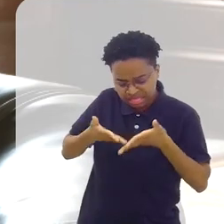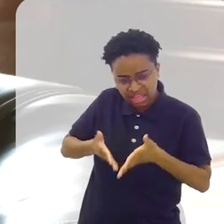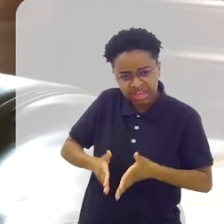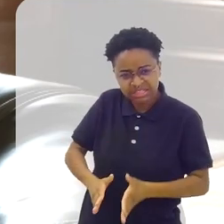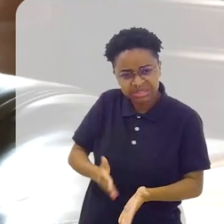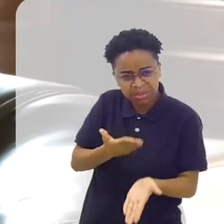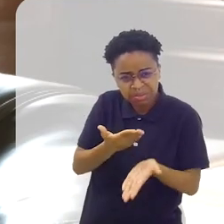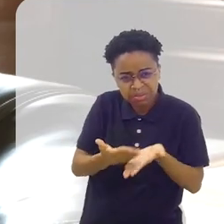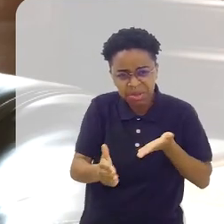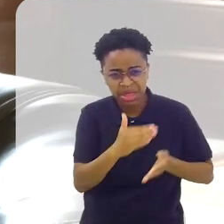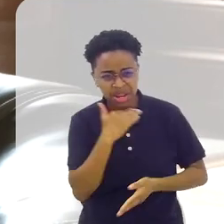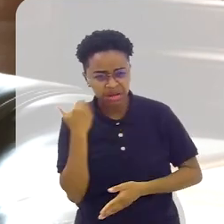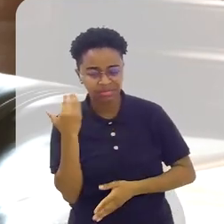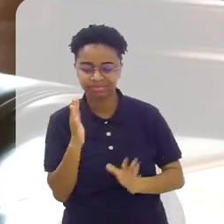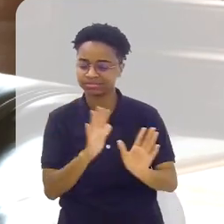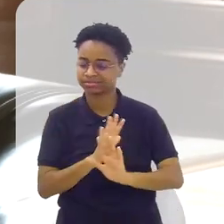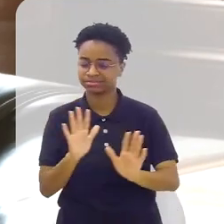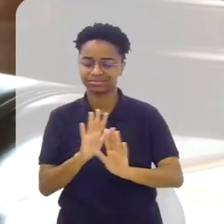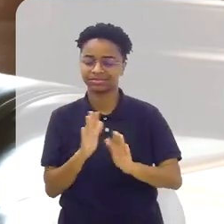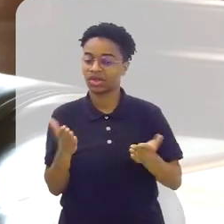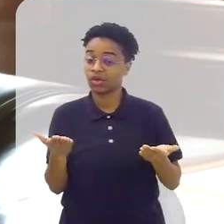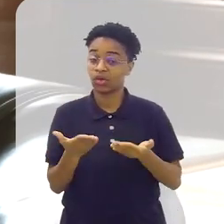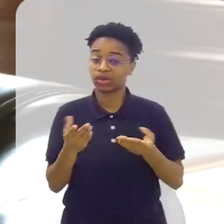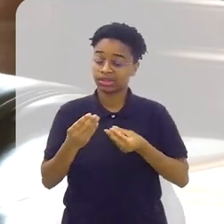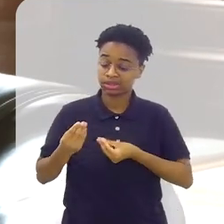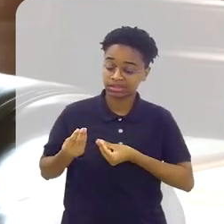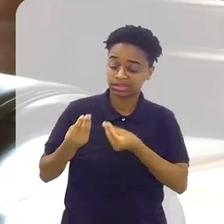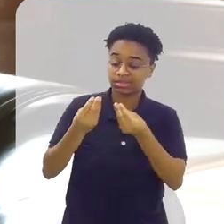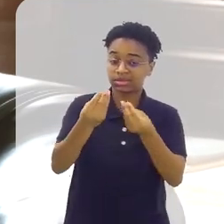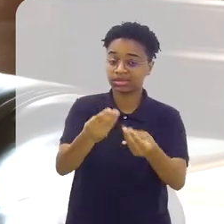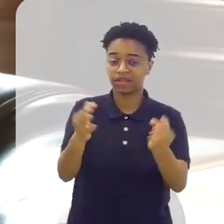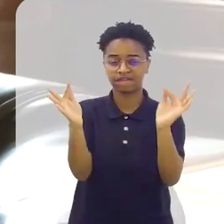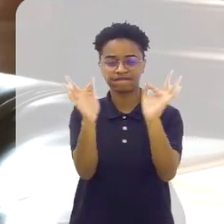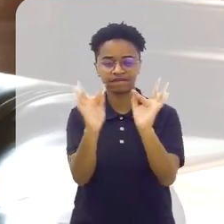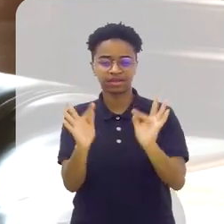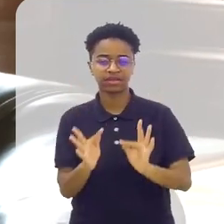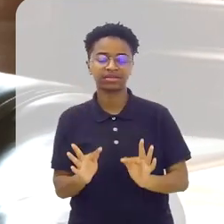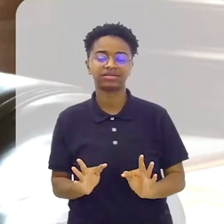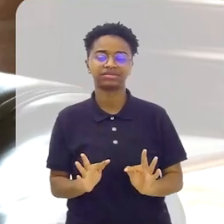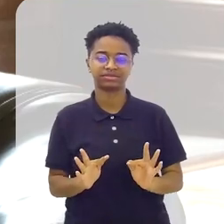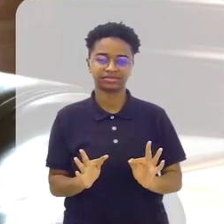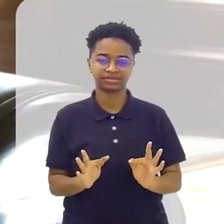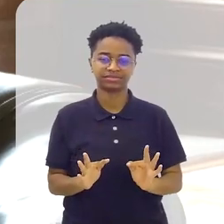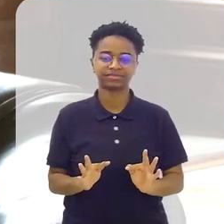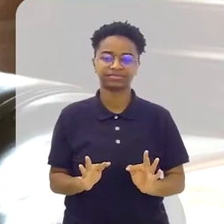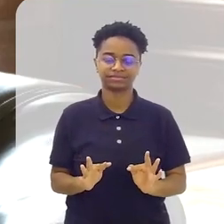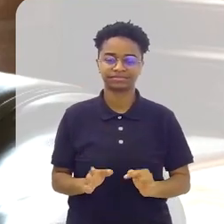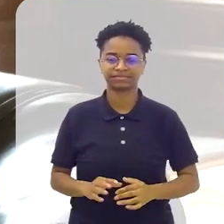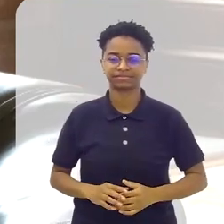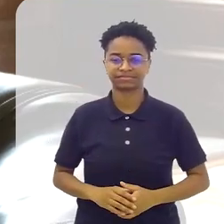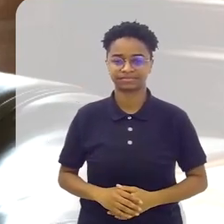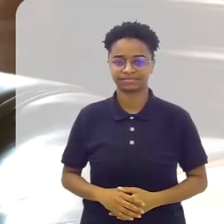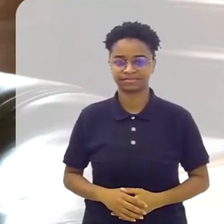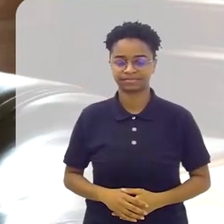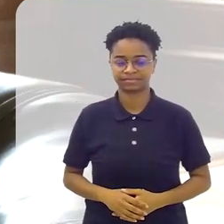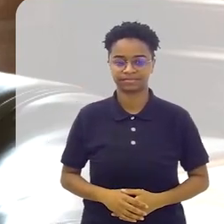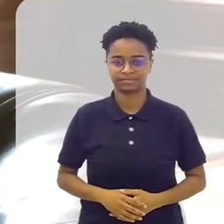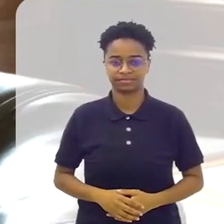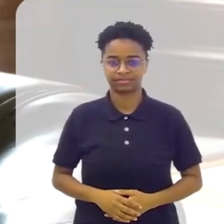mim você não nasceu para morrer hoje Deus vai te fazer